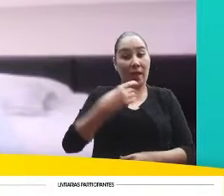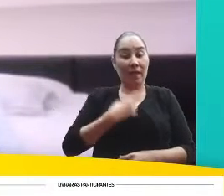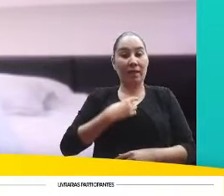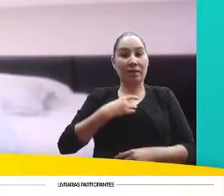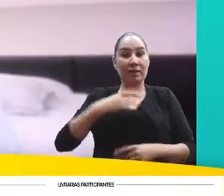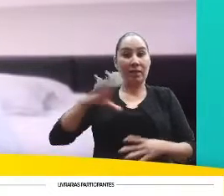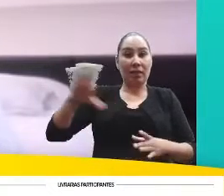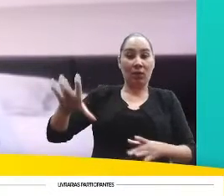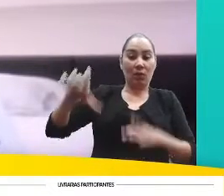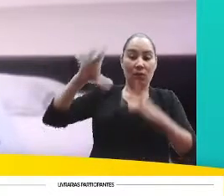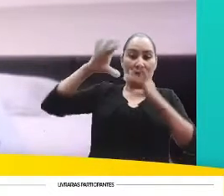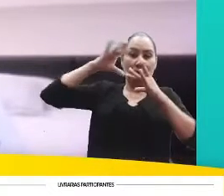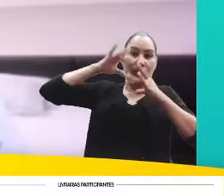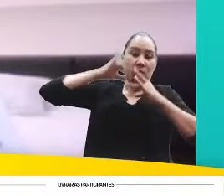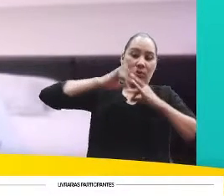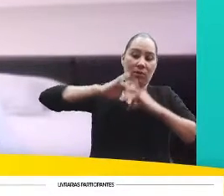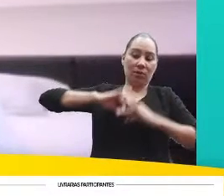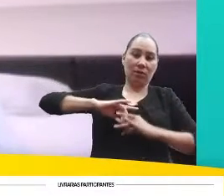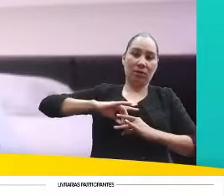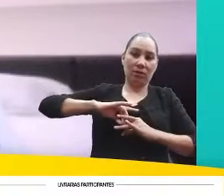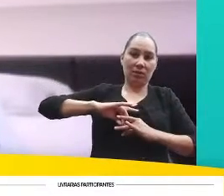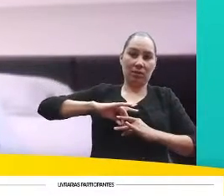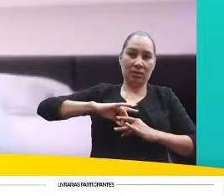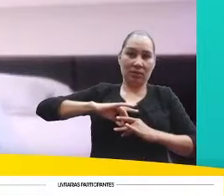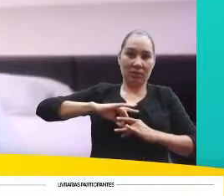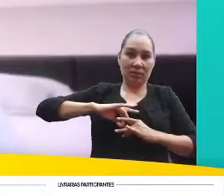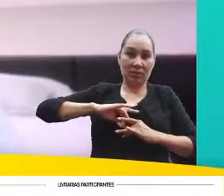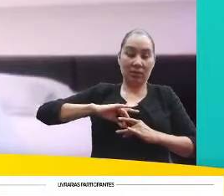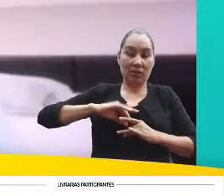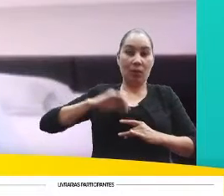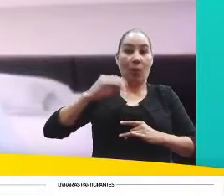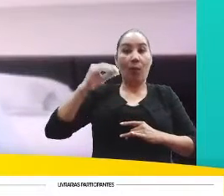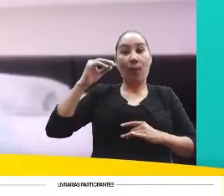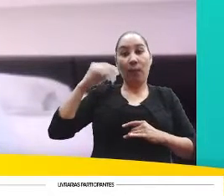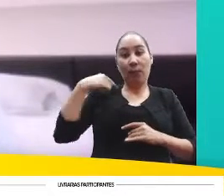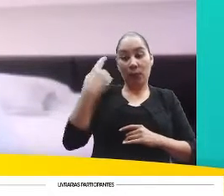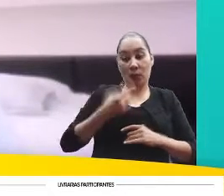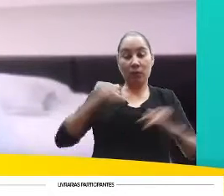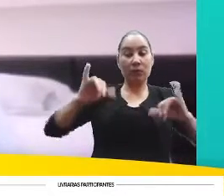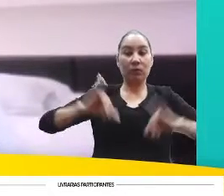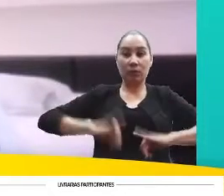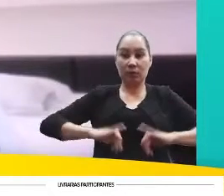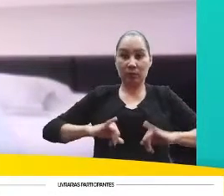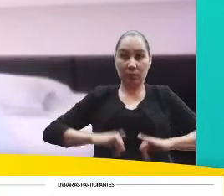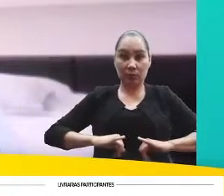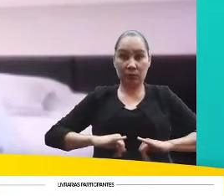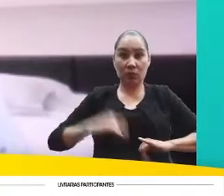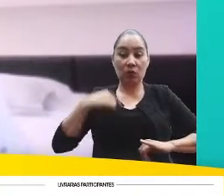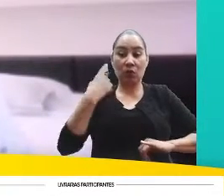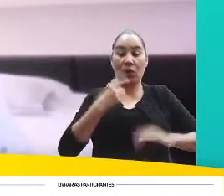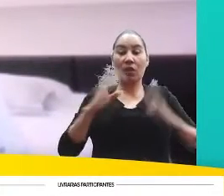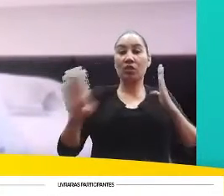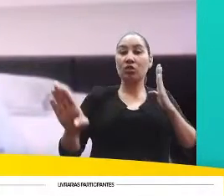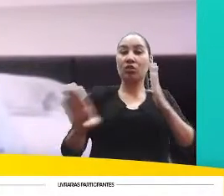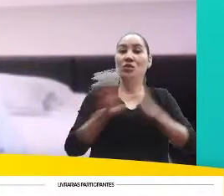elemento fundamental. Moralmente, nós sofreremos quando nós descumprirmos a regra que está dentro da